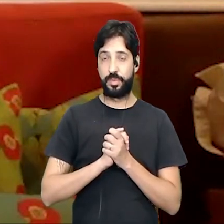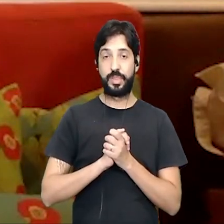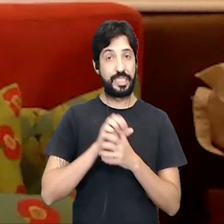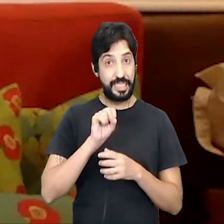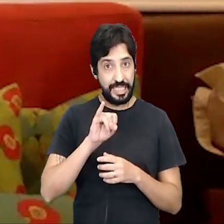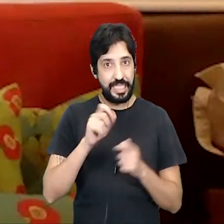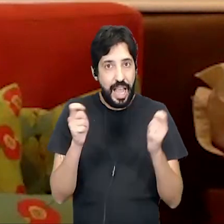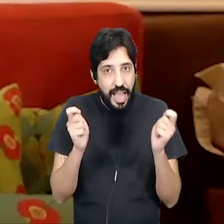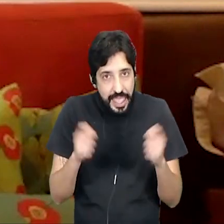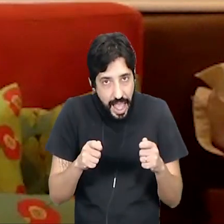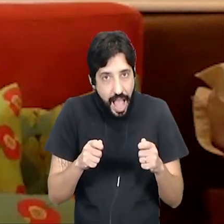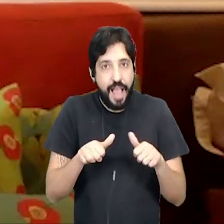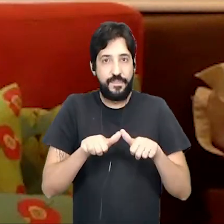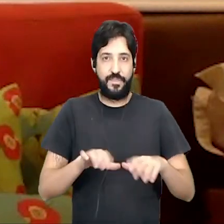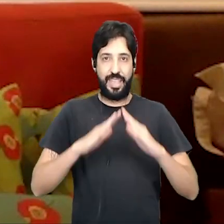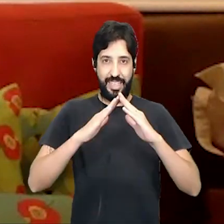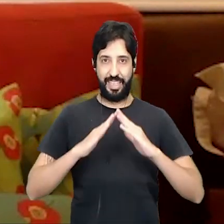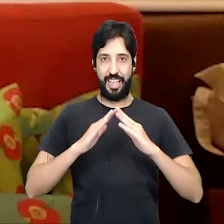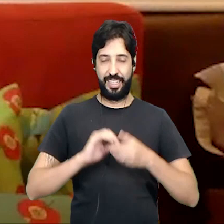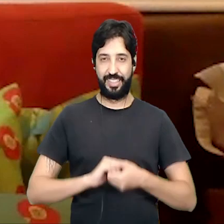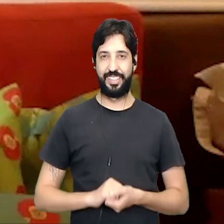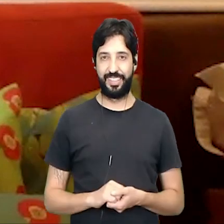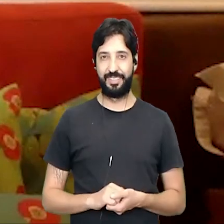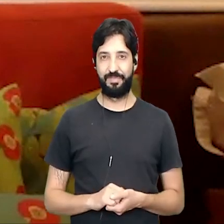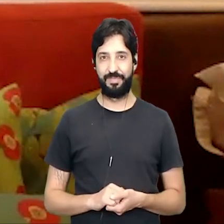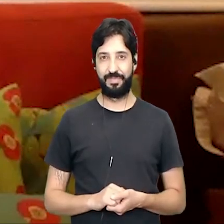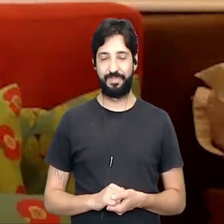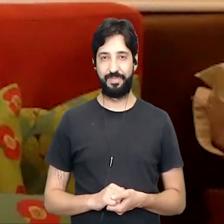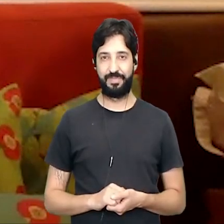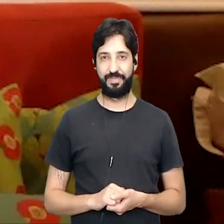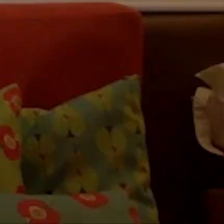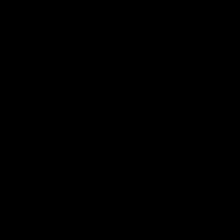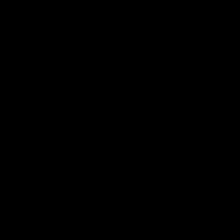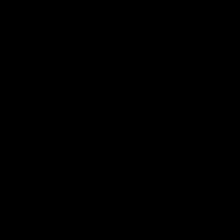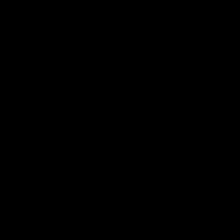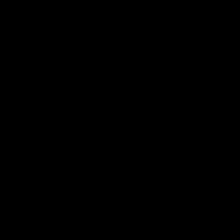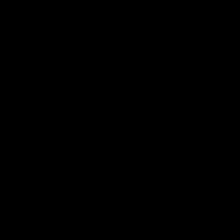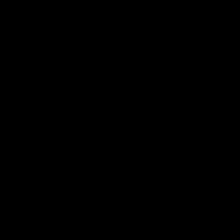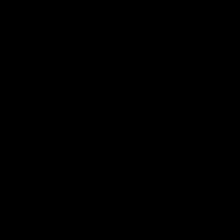Cultura e, se vocês puderem, fiquem em casa.